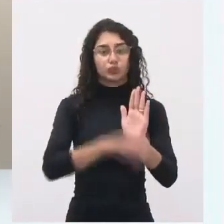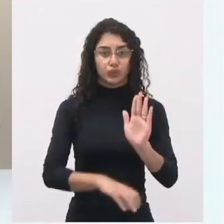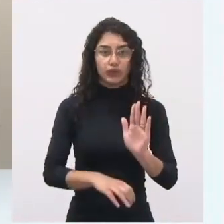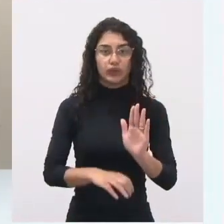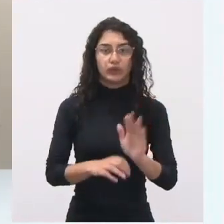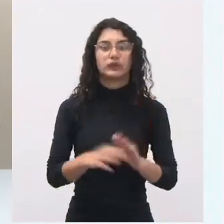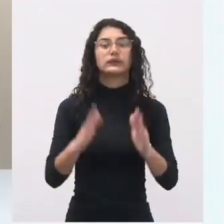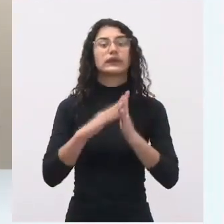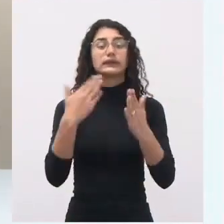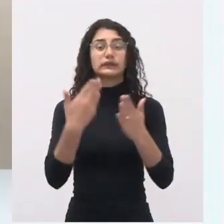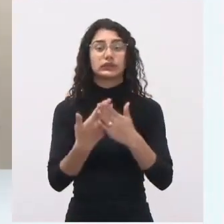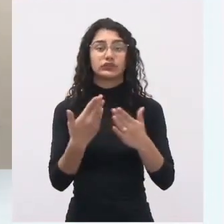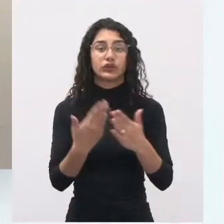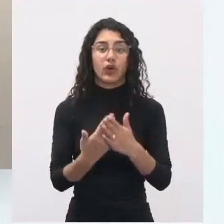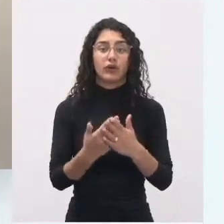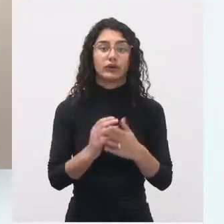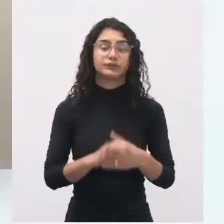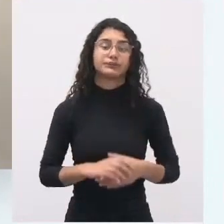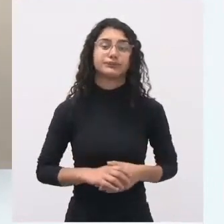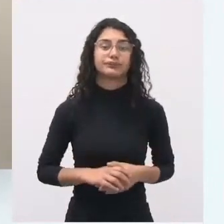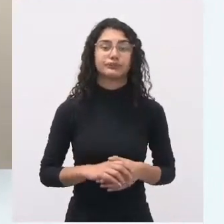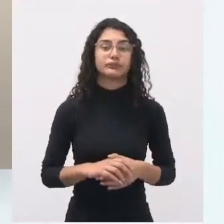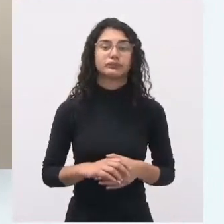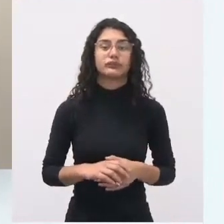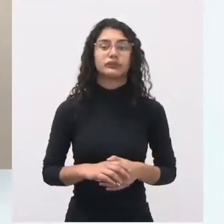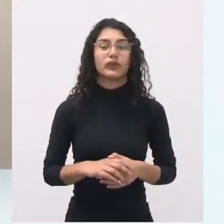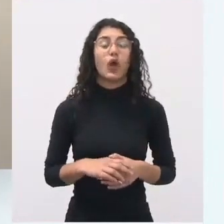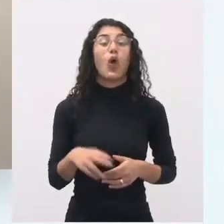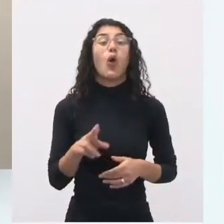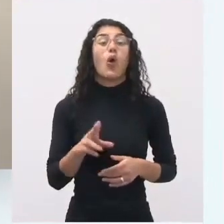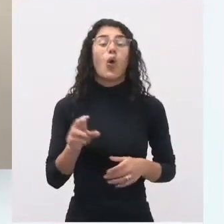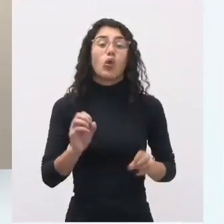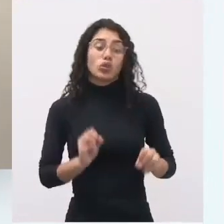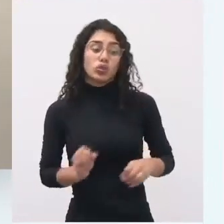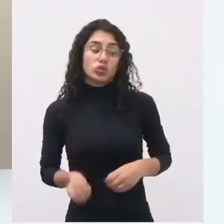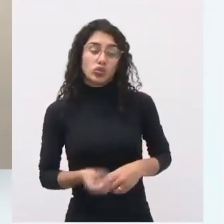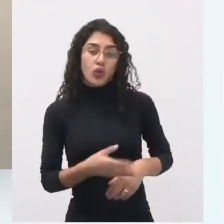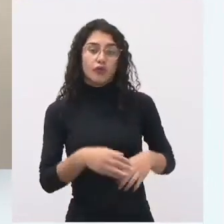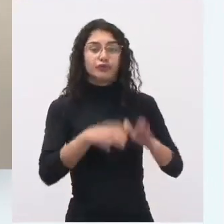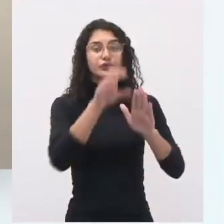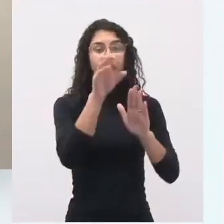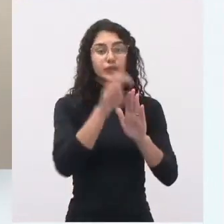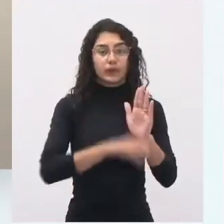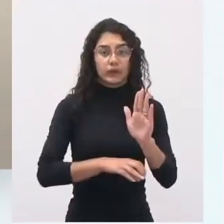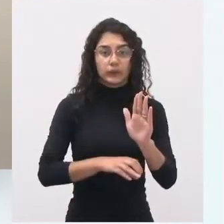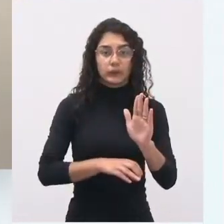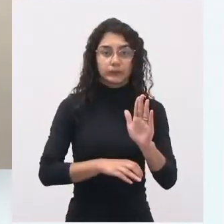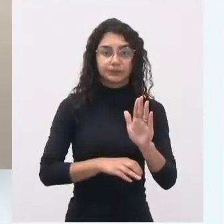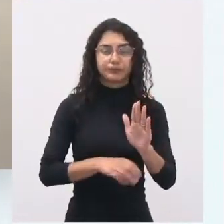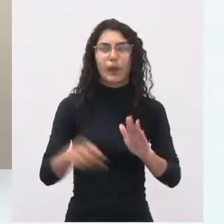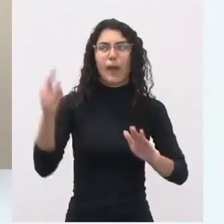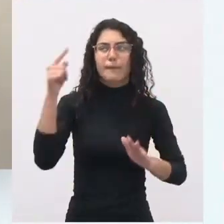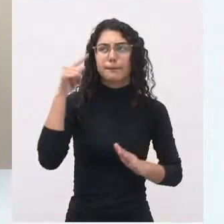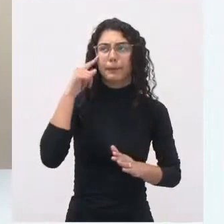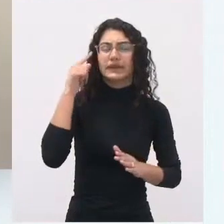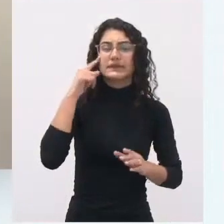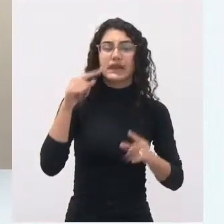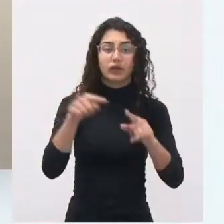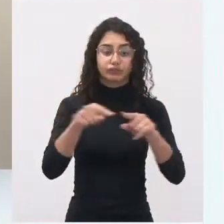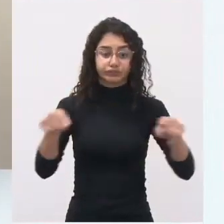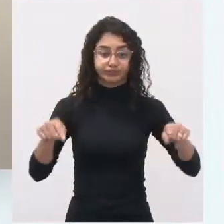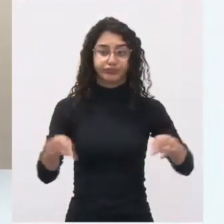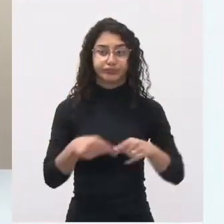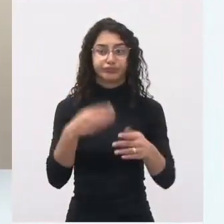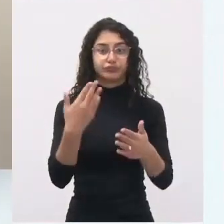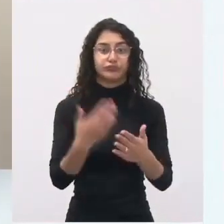nas escolas e nas redes, né? O novo currículo é uma oportunidade de repensar a sala de aula, e para repensar a